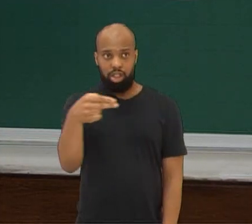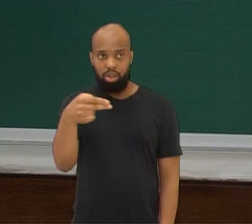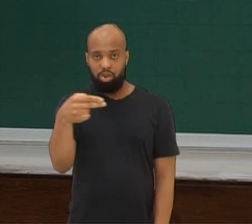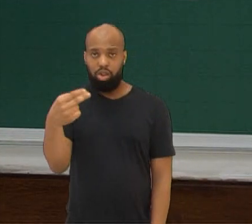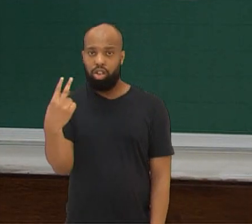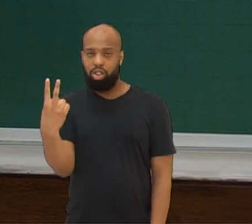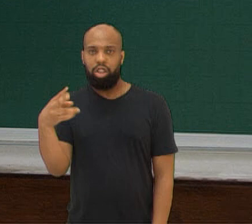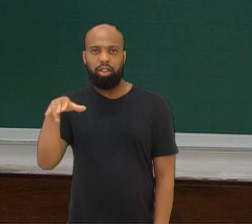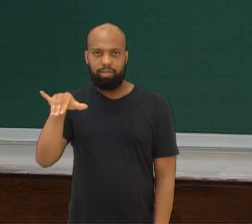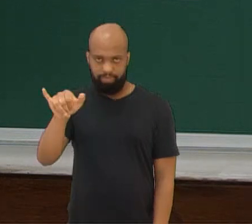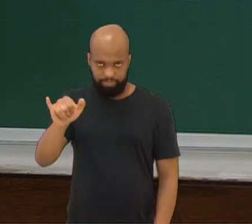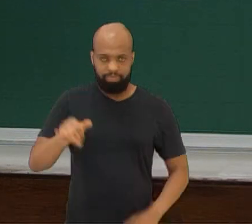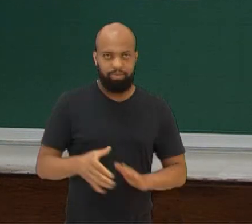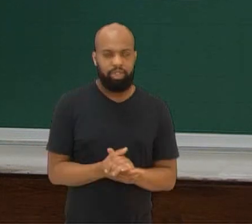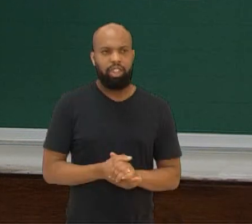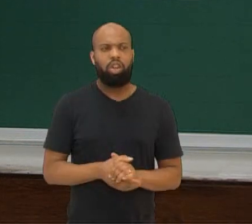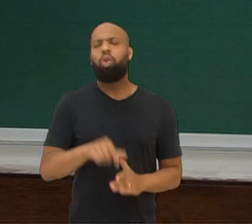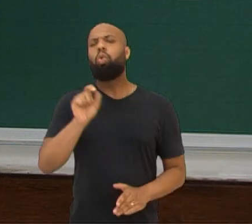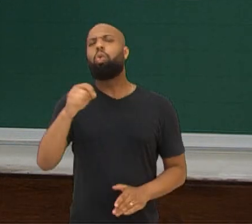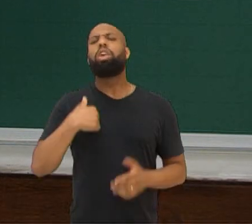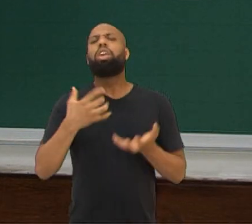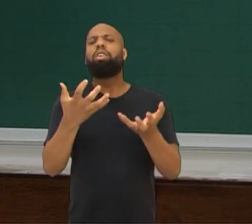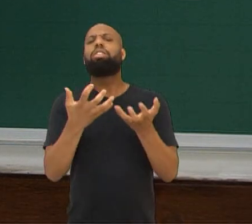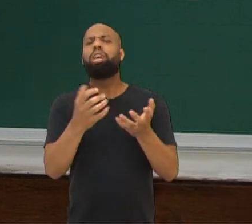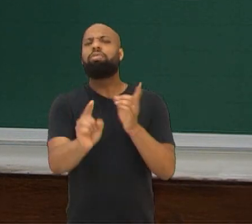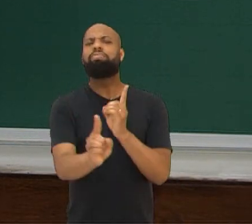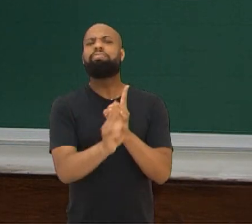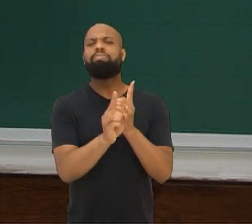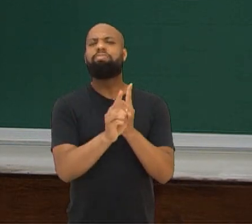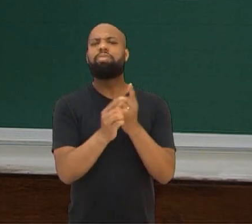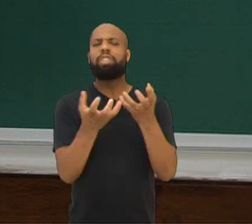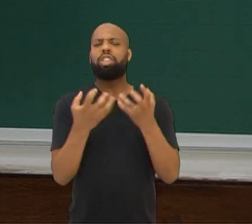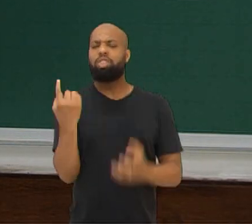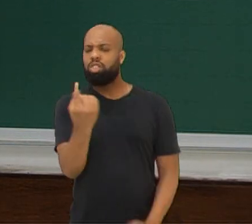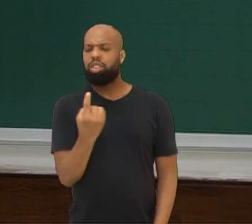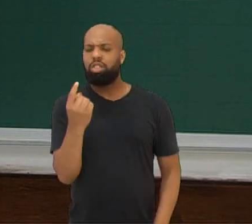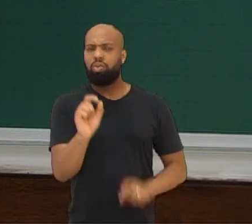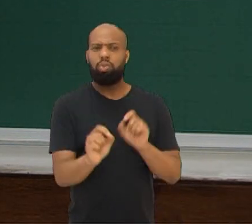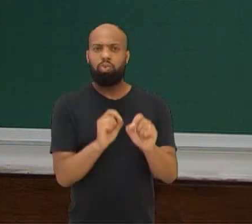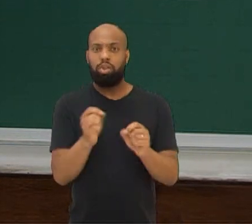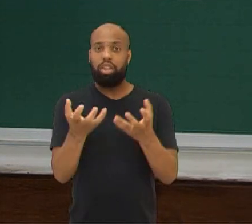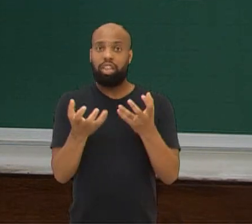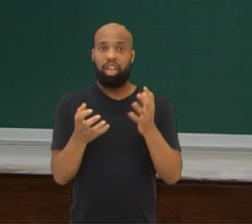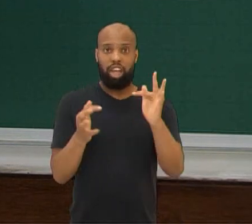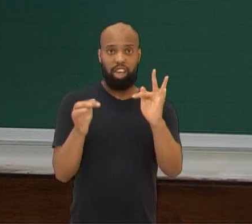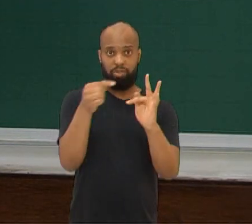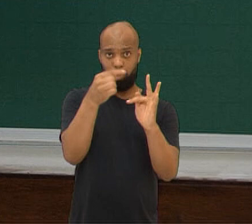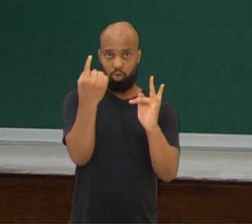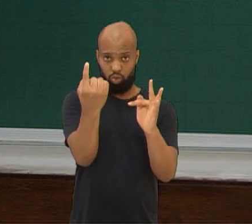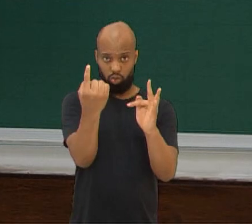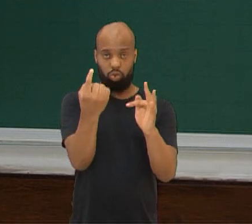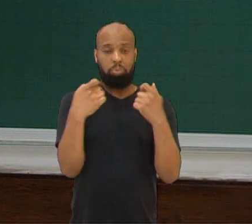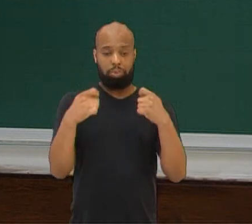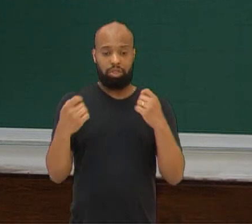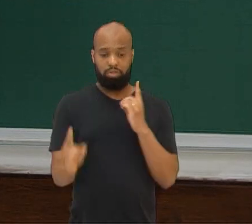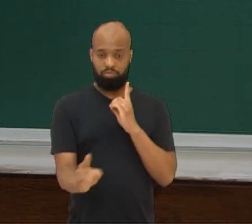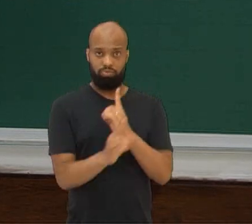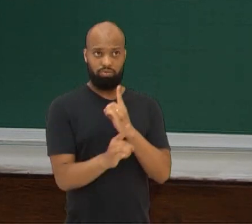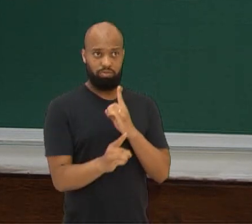2y. Bom, quem que eu estou procurando? Quem que eu preciso isolar? É a função inversa, então eu preciso encontrar o meu valor de